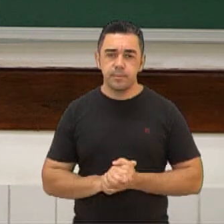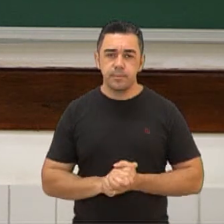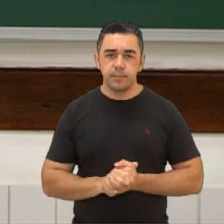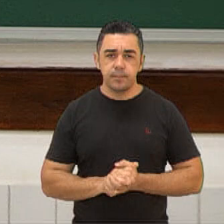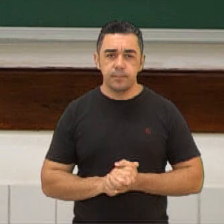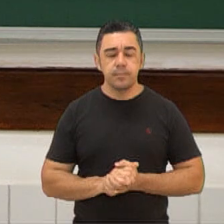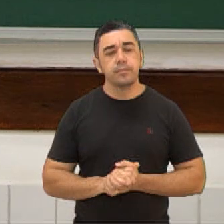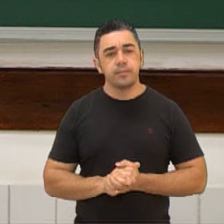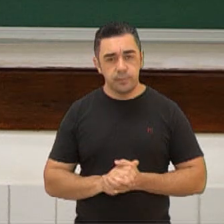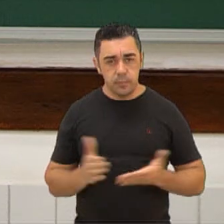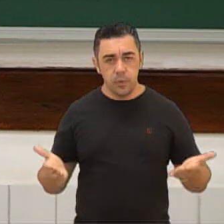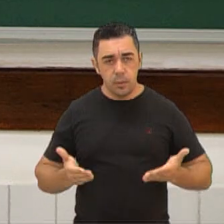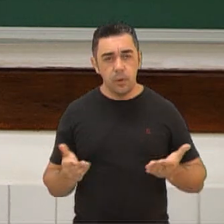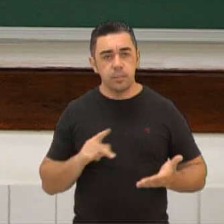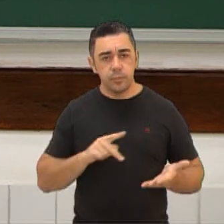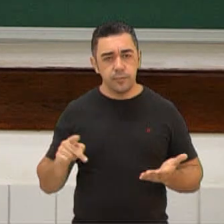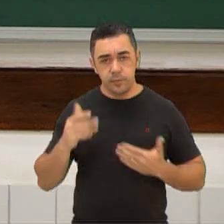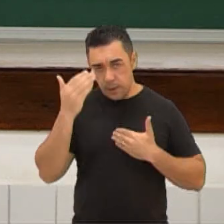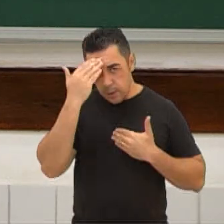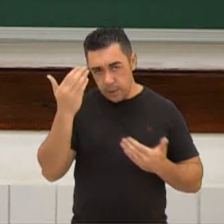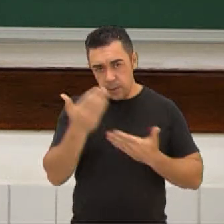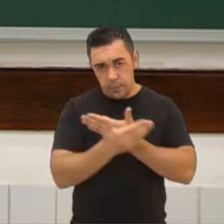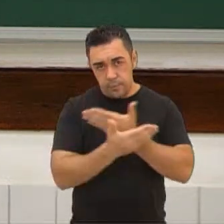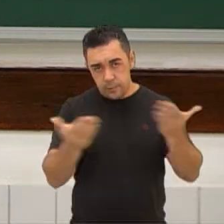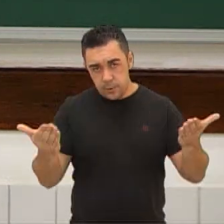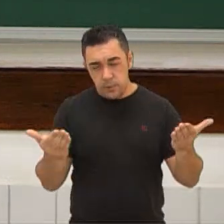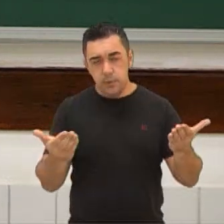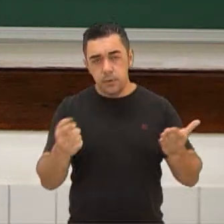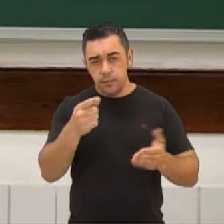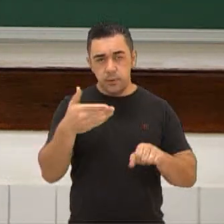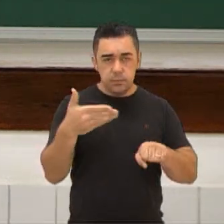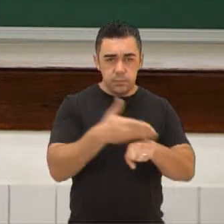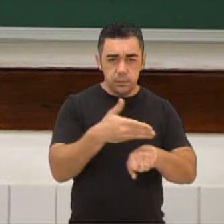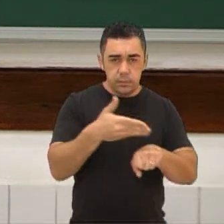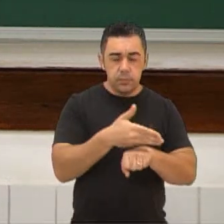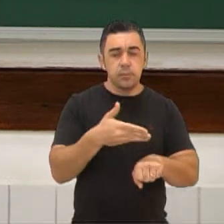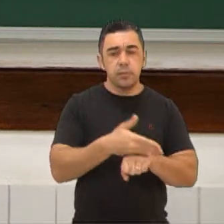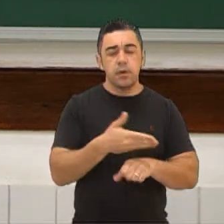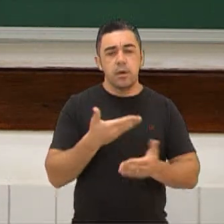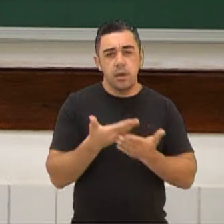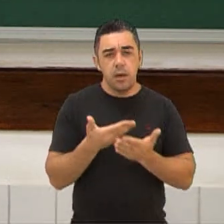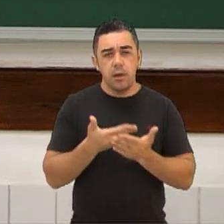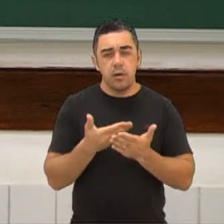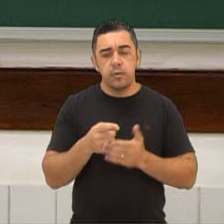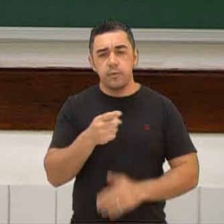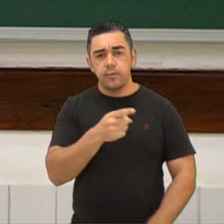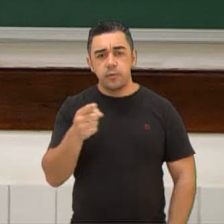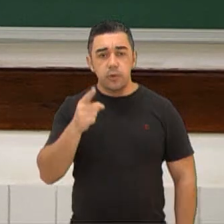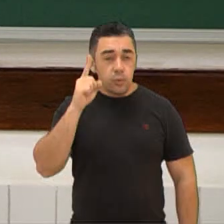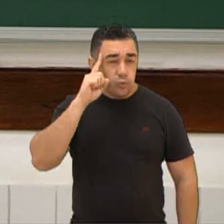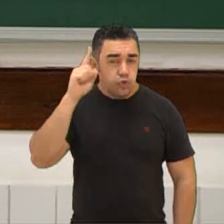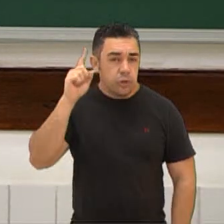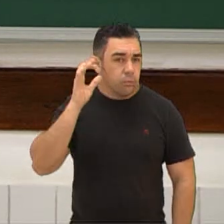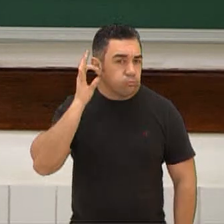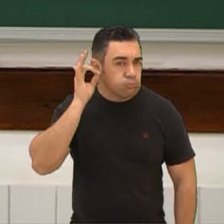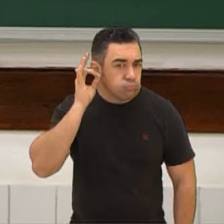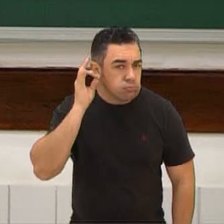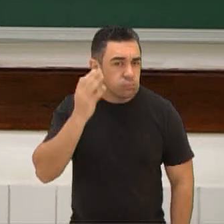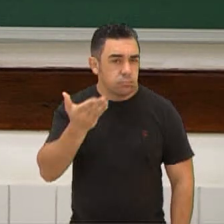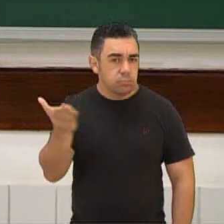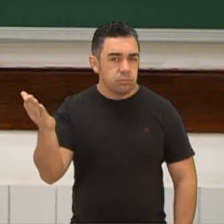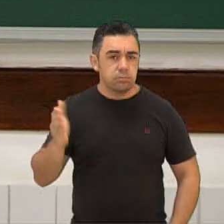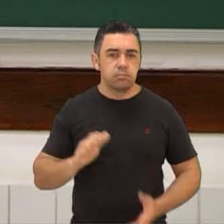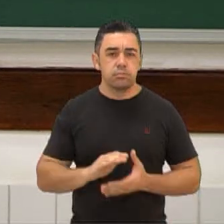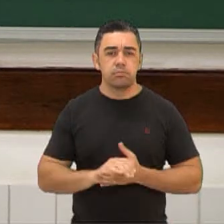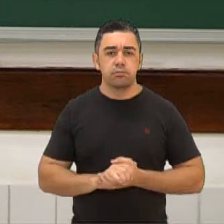Então, o professor gostaria muito de agradecer o acompanhamento das aulas e desejar a vocês aí um ótimo dia.